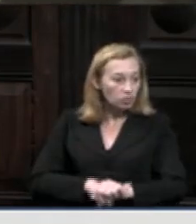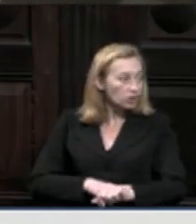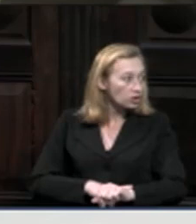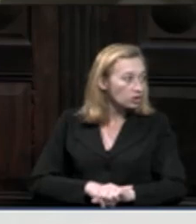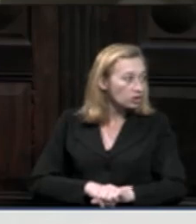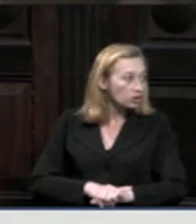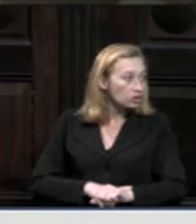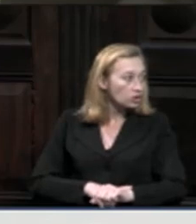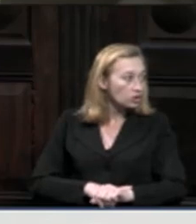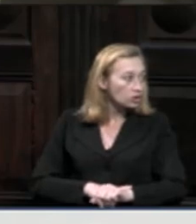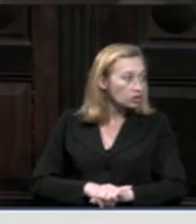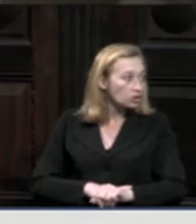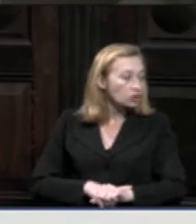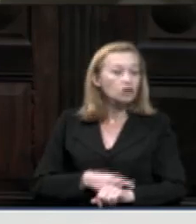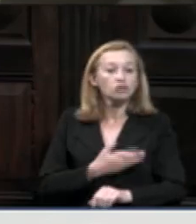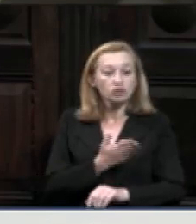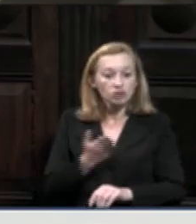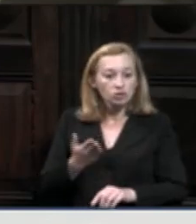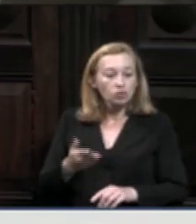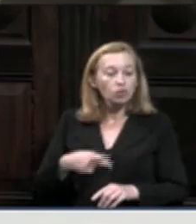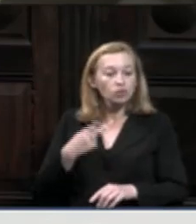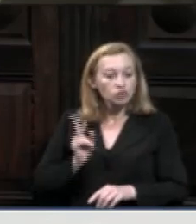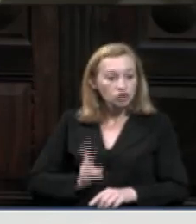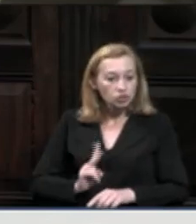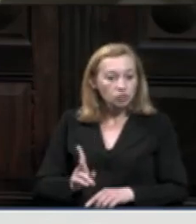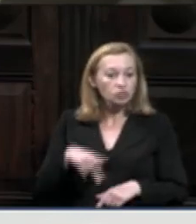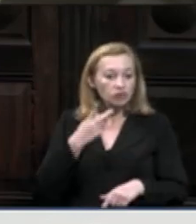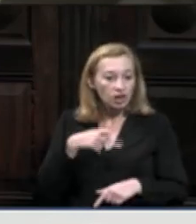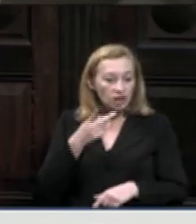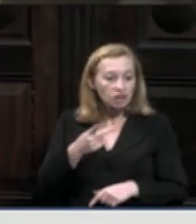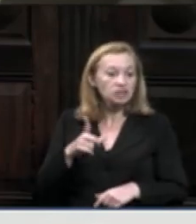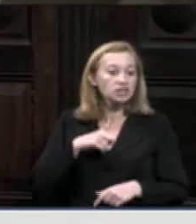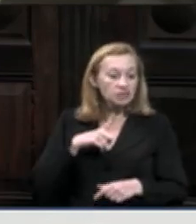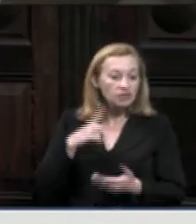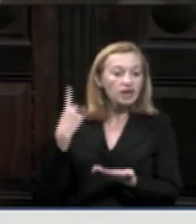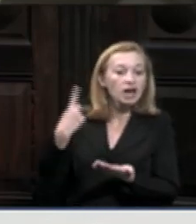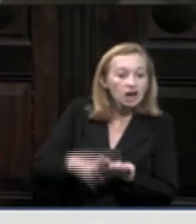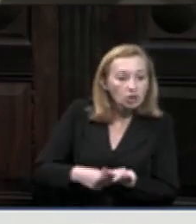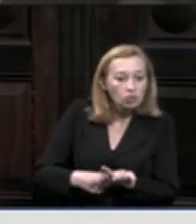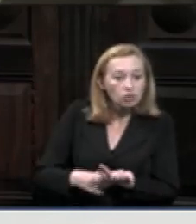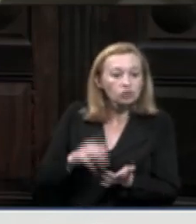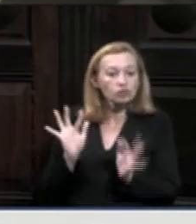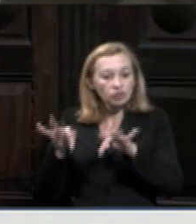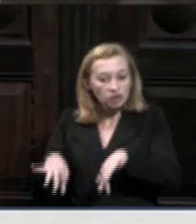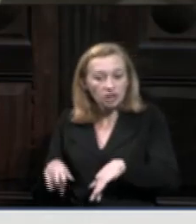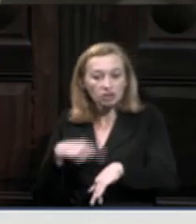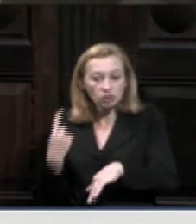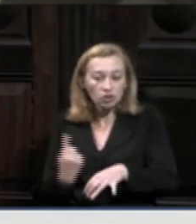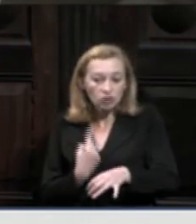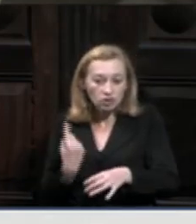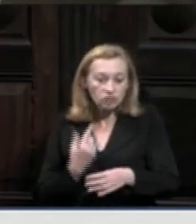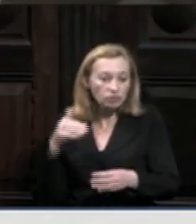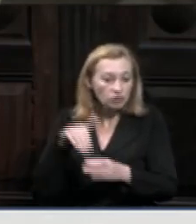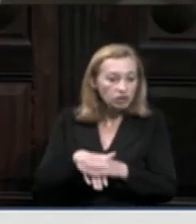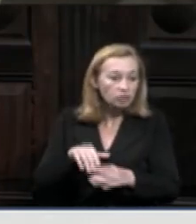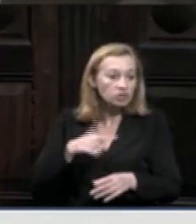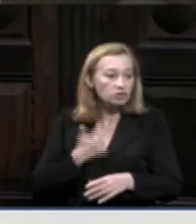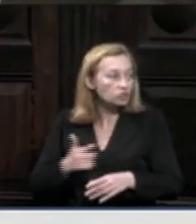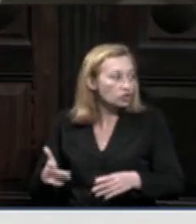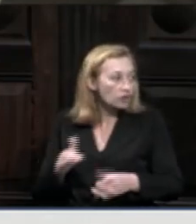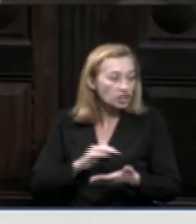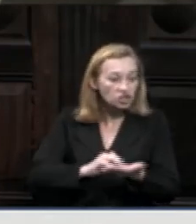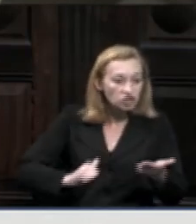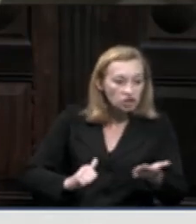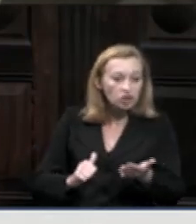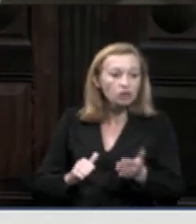pauta, os senhores continuam dialogando. Se houver possibilidade de acordo ao final, a gente vota. Se não houver, retira o